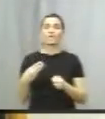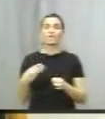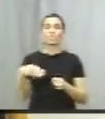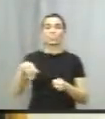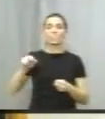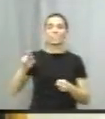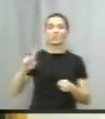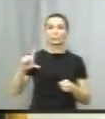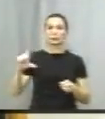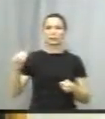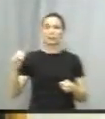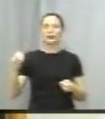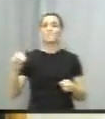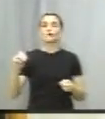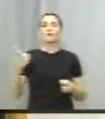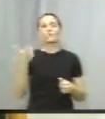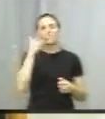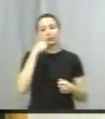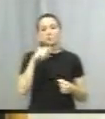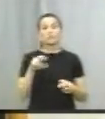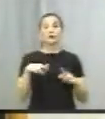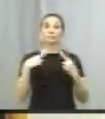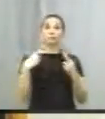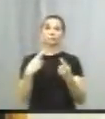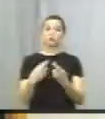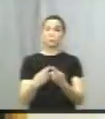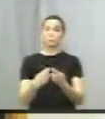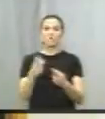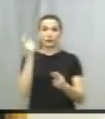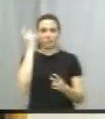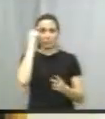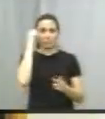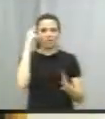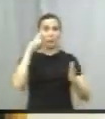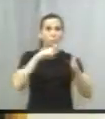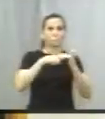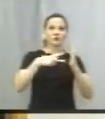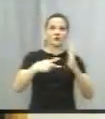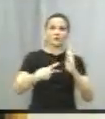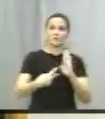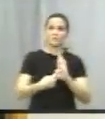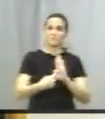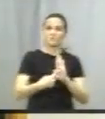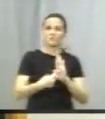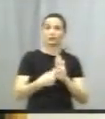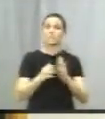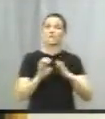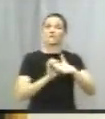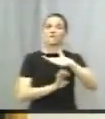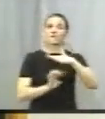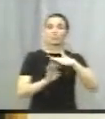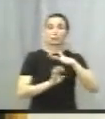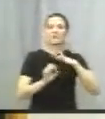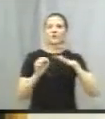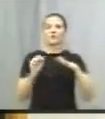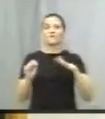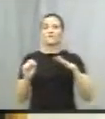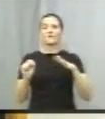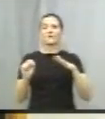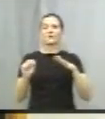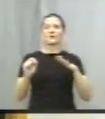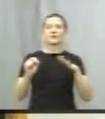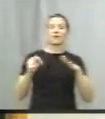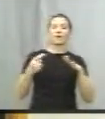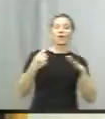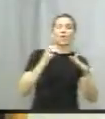possa providenciar isso, para que vocês tenham ideia do que significa. Essa empresa mobiliza centenas